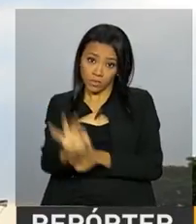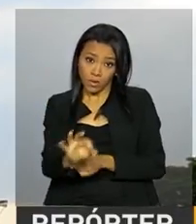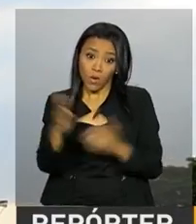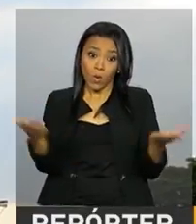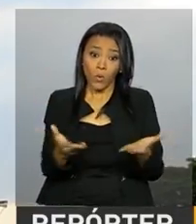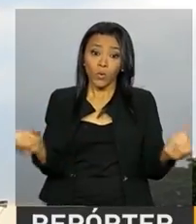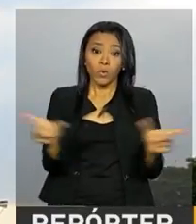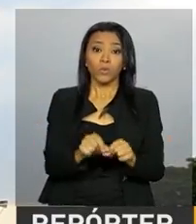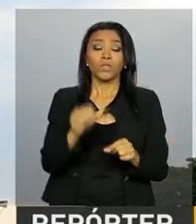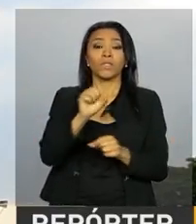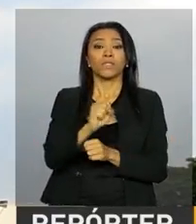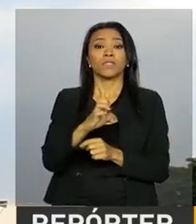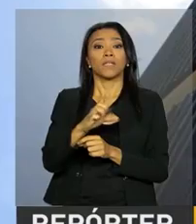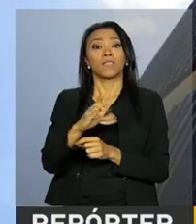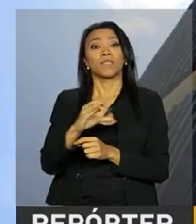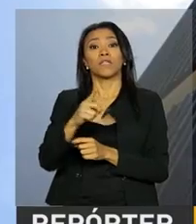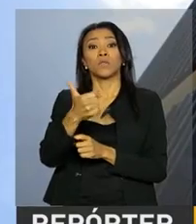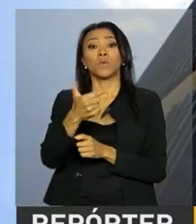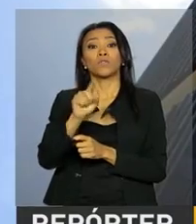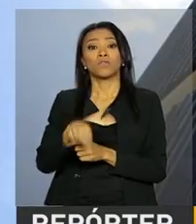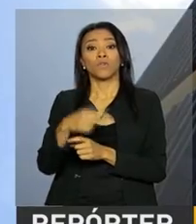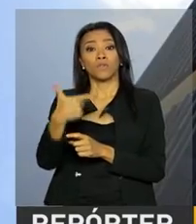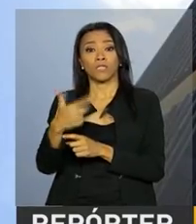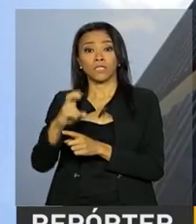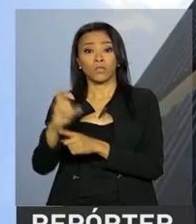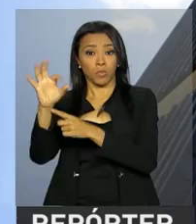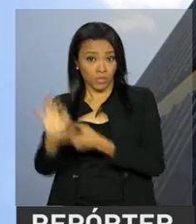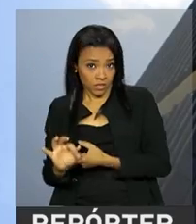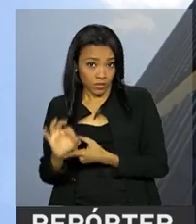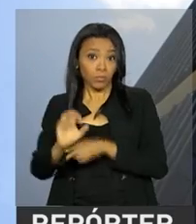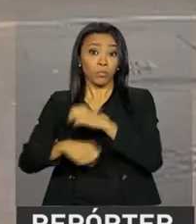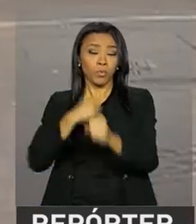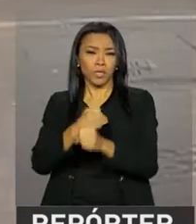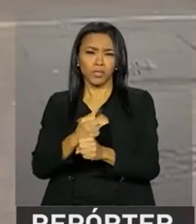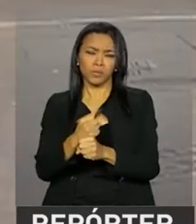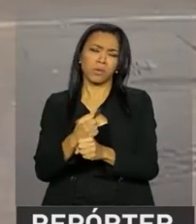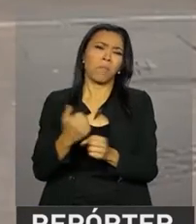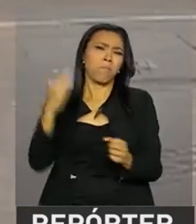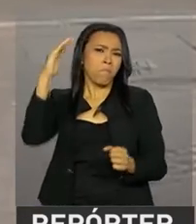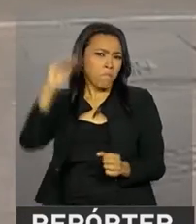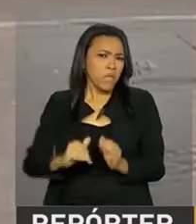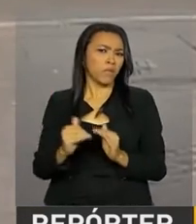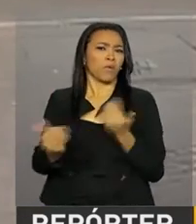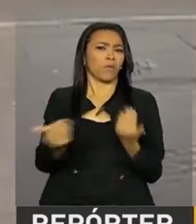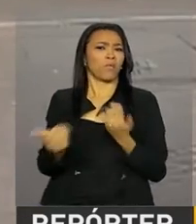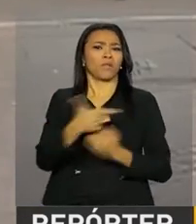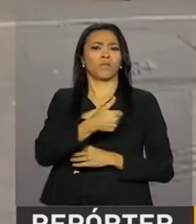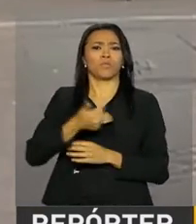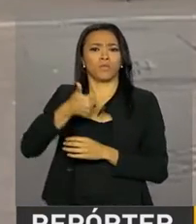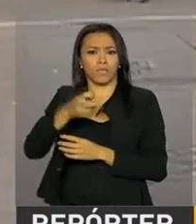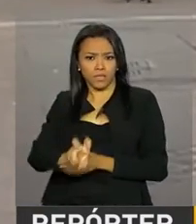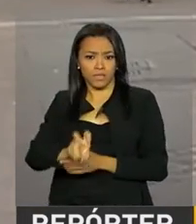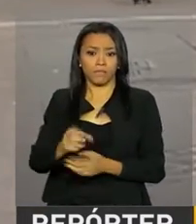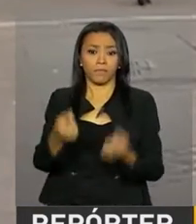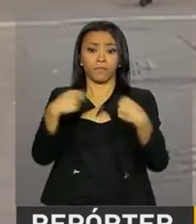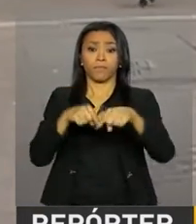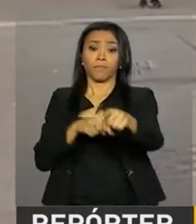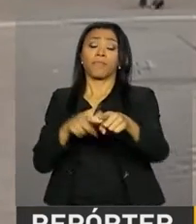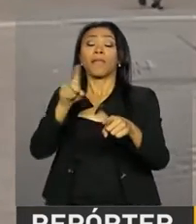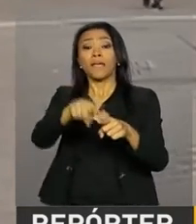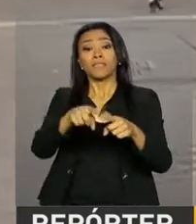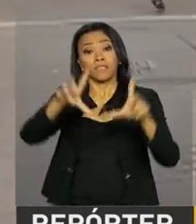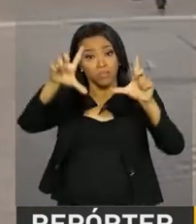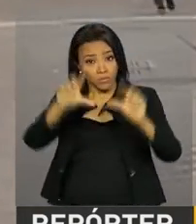12,25 por cento ao ano menor patamar desde 2015 o resultado prático de mais esse corte nos juros da selic já